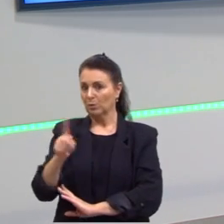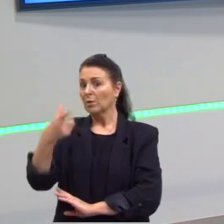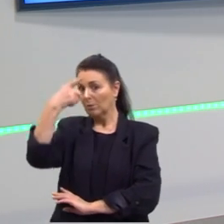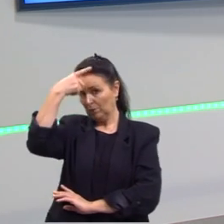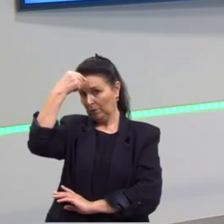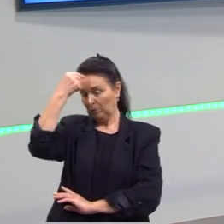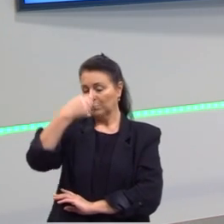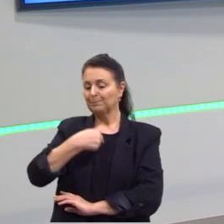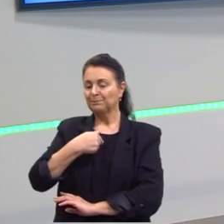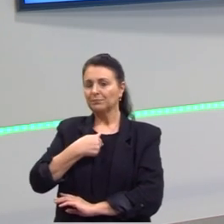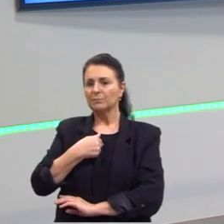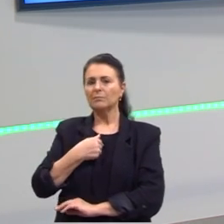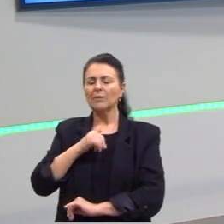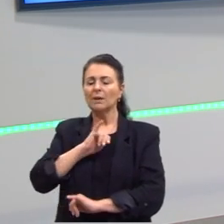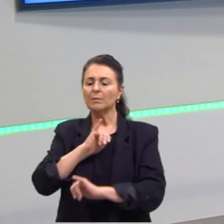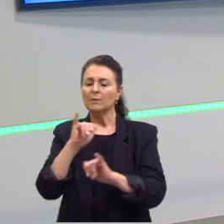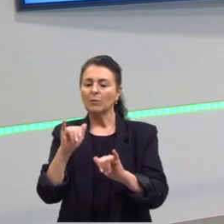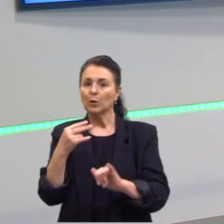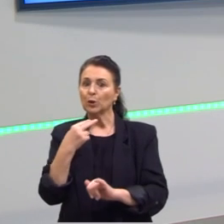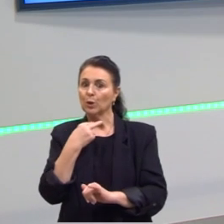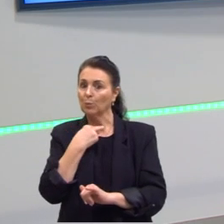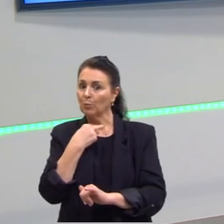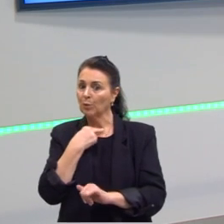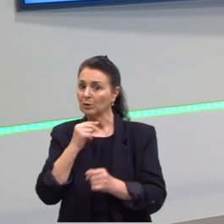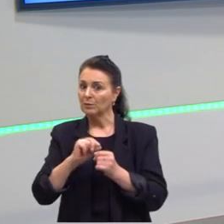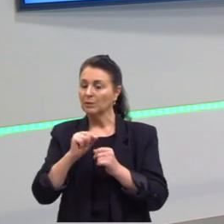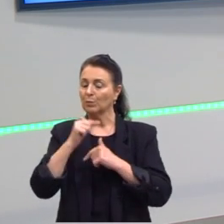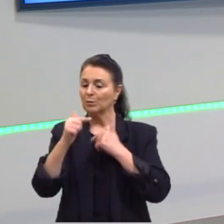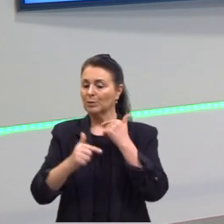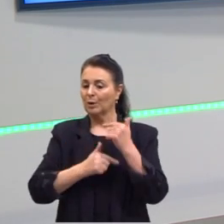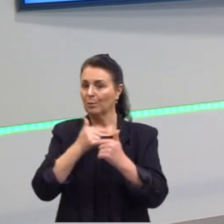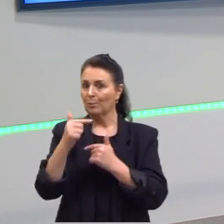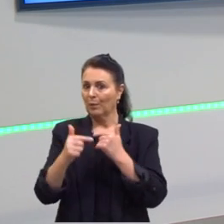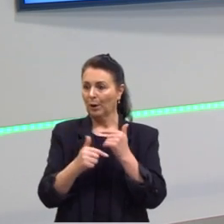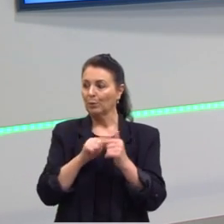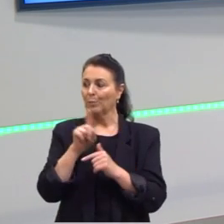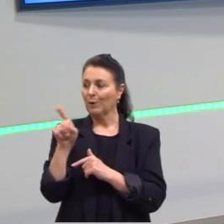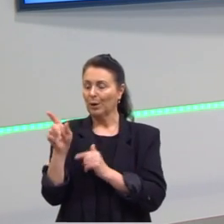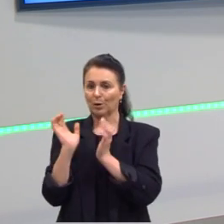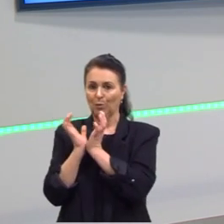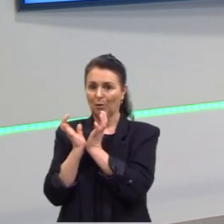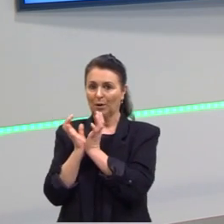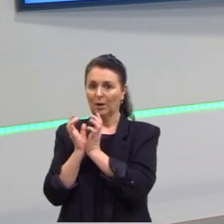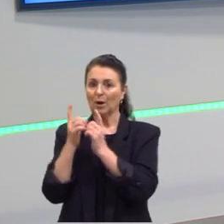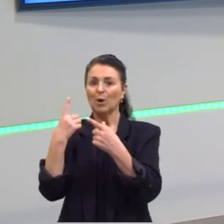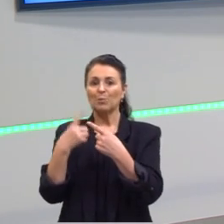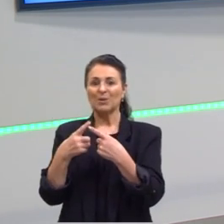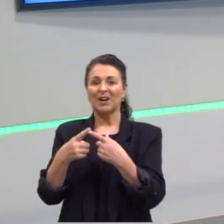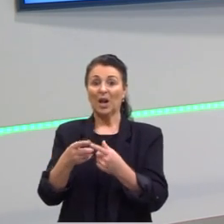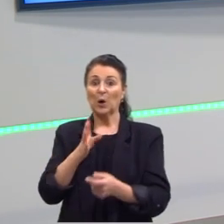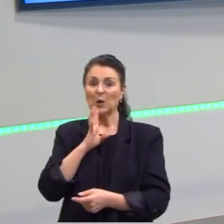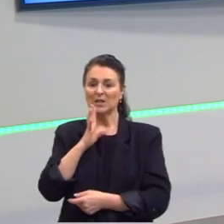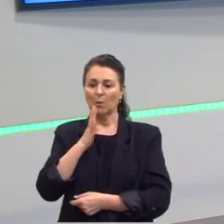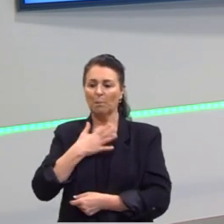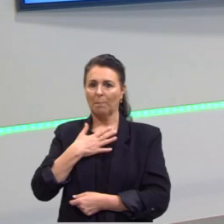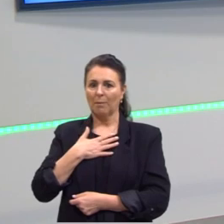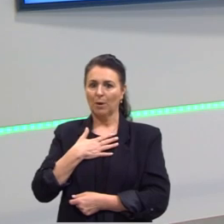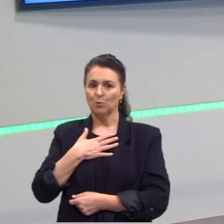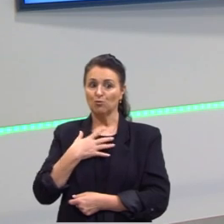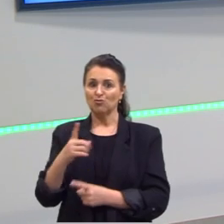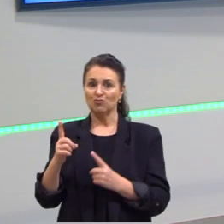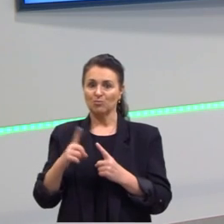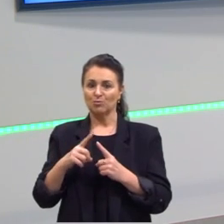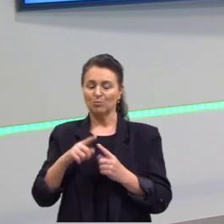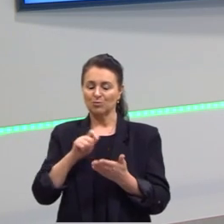que dizia que eu nunca podia fazer um trabalho para um colega porque ela conhecia o meu estilo de escrita